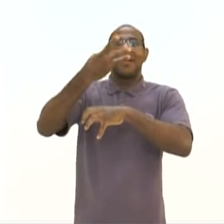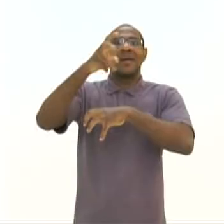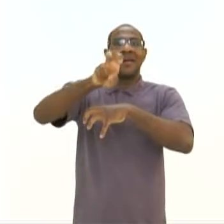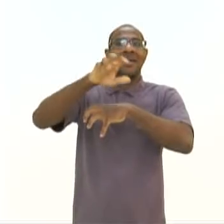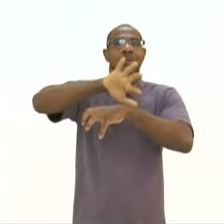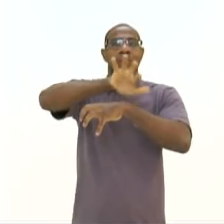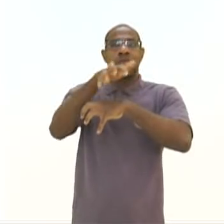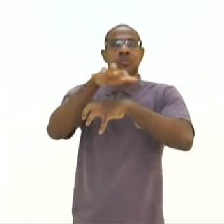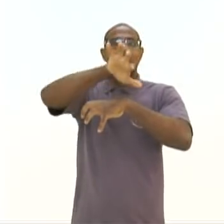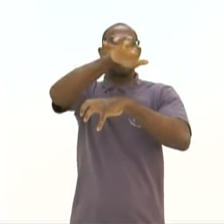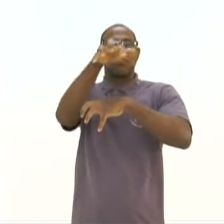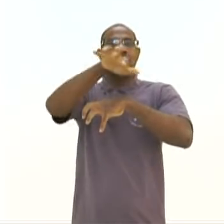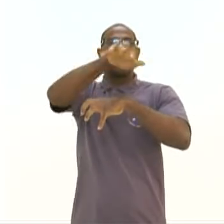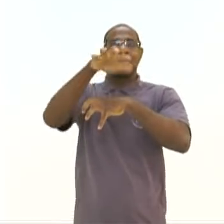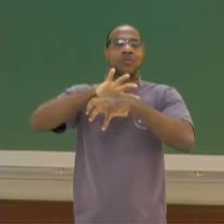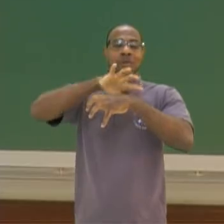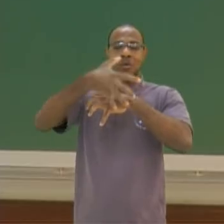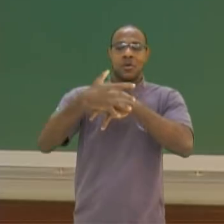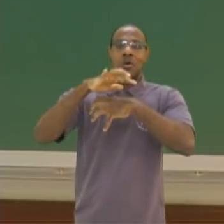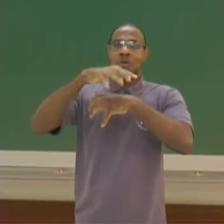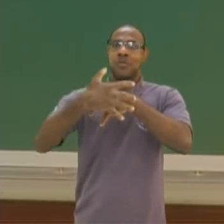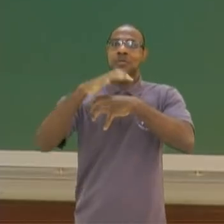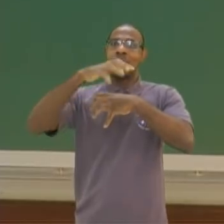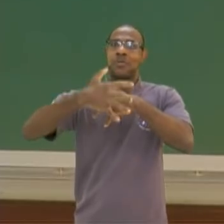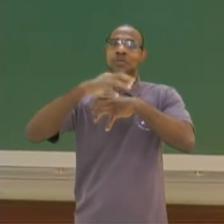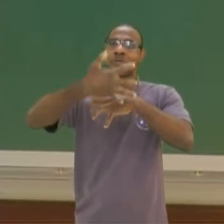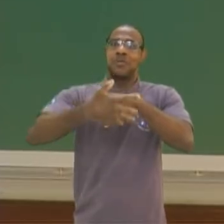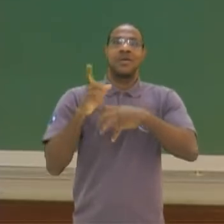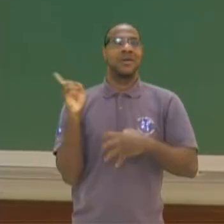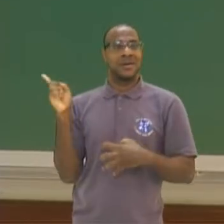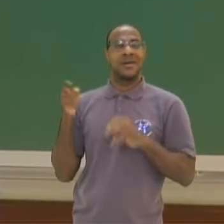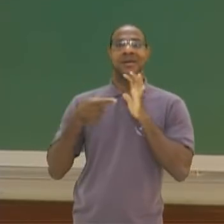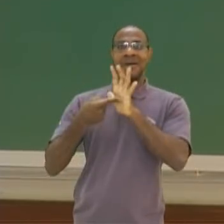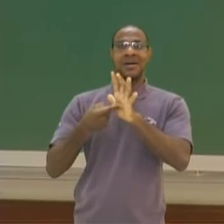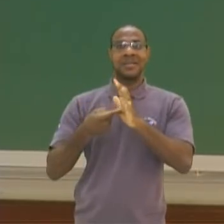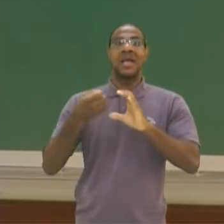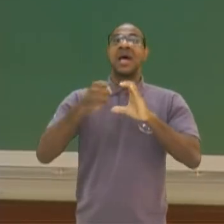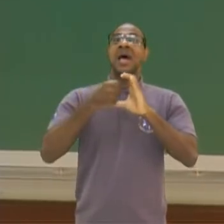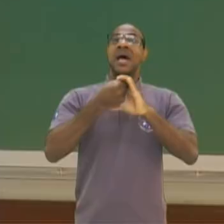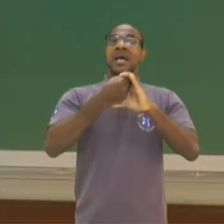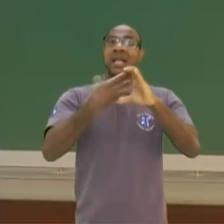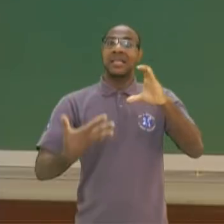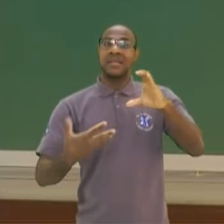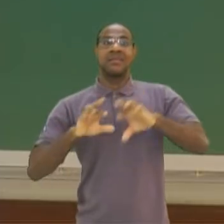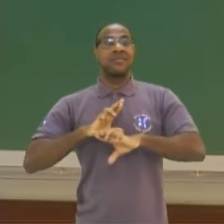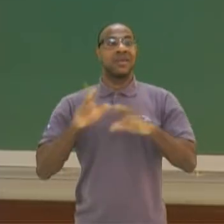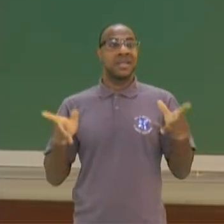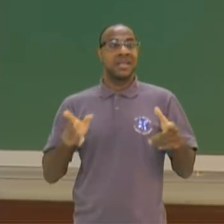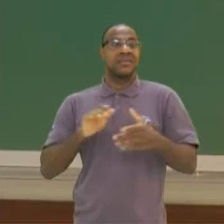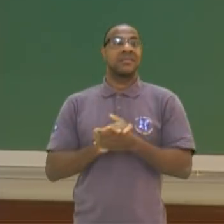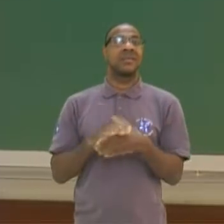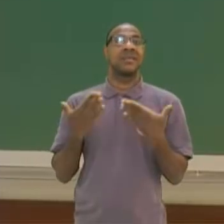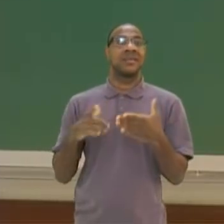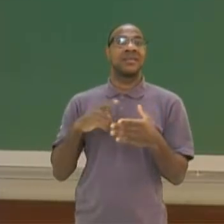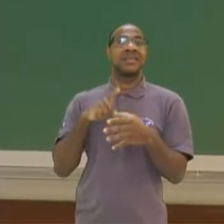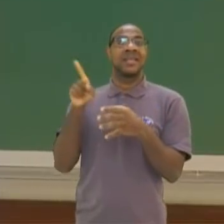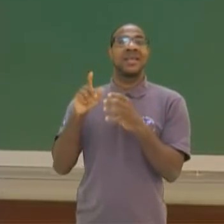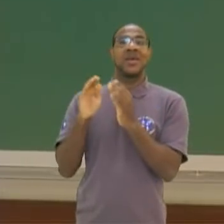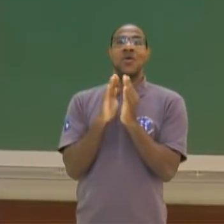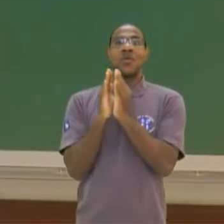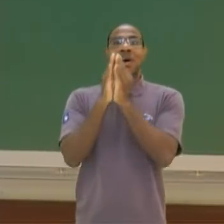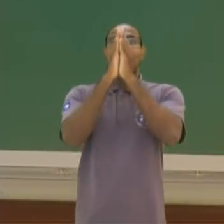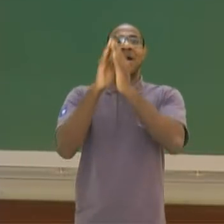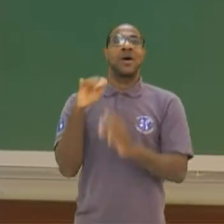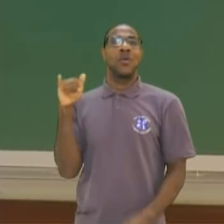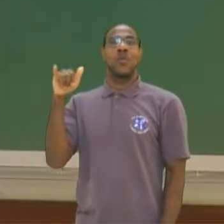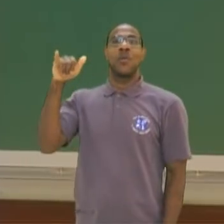uma particularidade, uma característica que nós vamos ver hoje. Dá para ver ali que tem avião, balão,